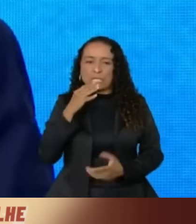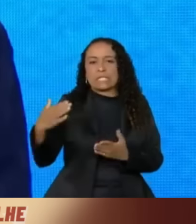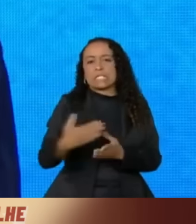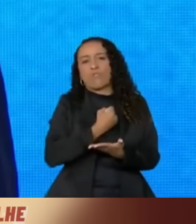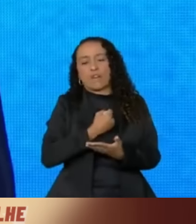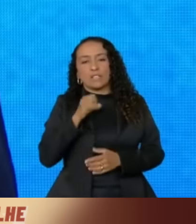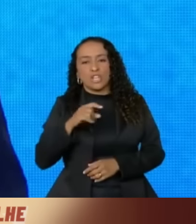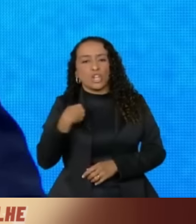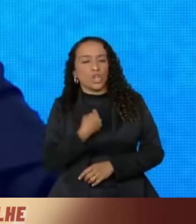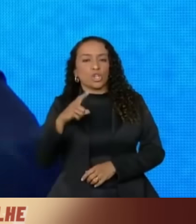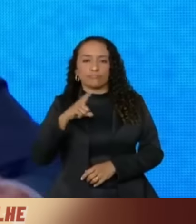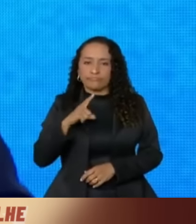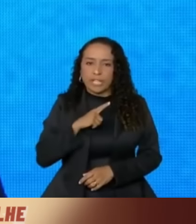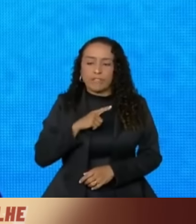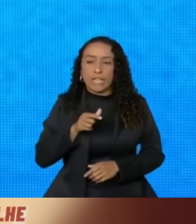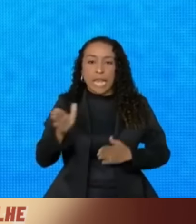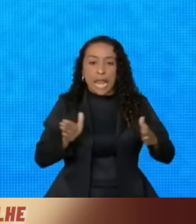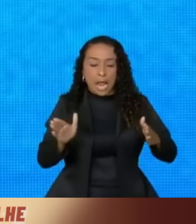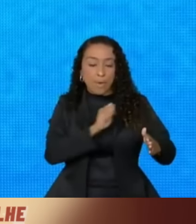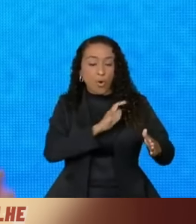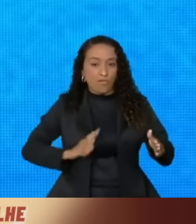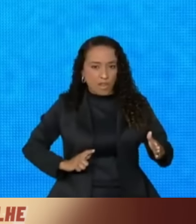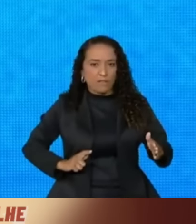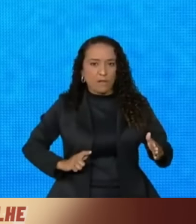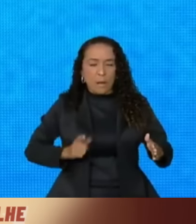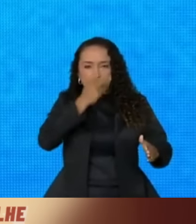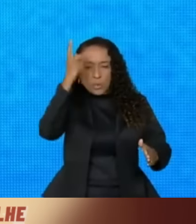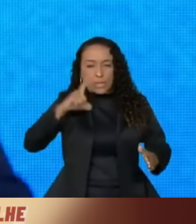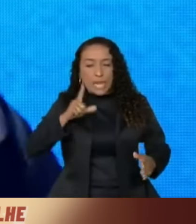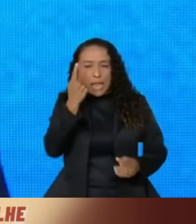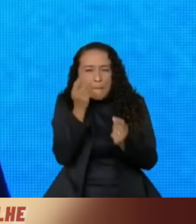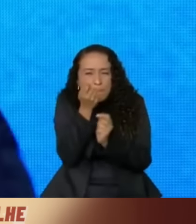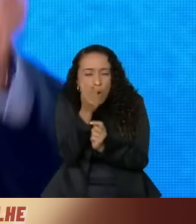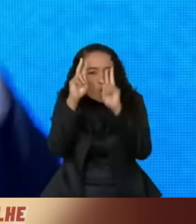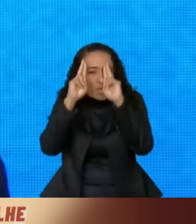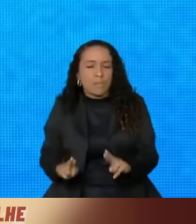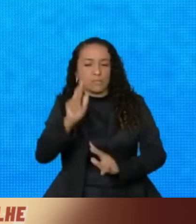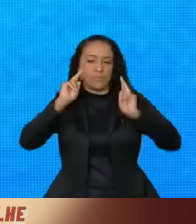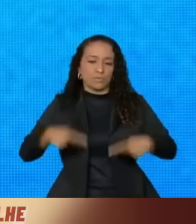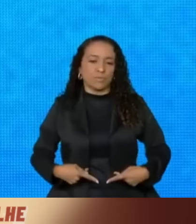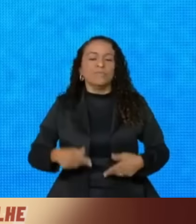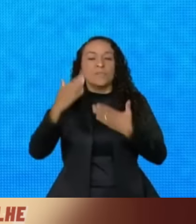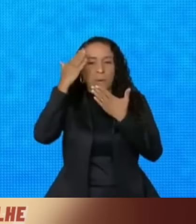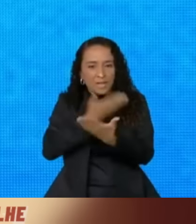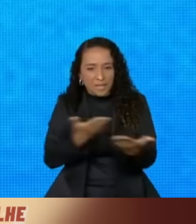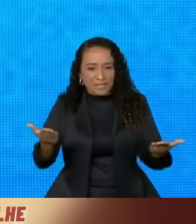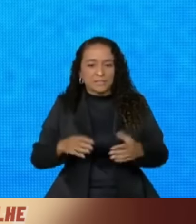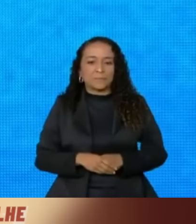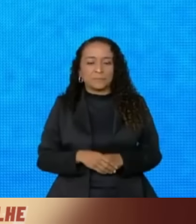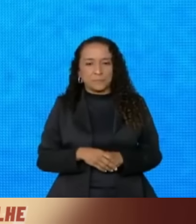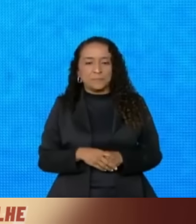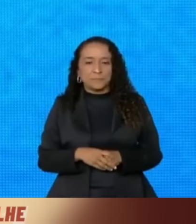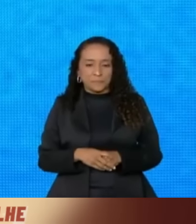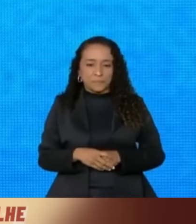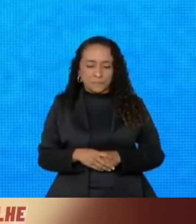salvas se a gente tivesse no governo alguém que tivesse um mínimo de respeito pelo ser humano. Obrigado, companheiro, por você